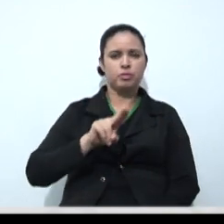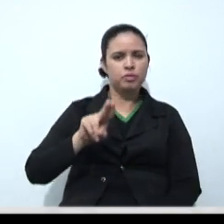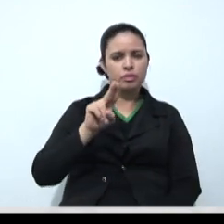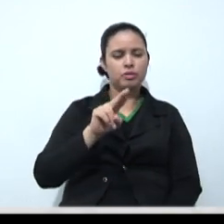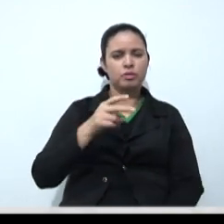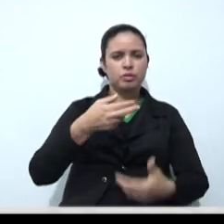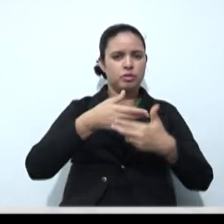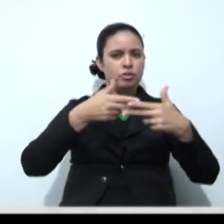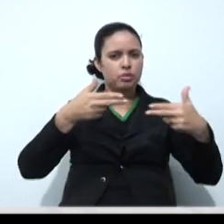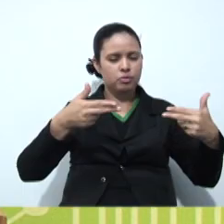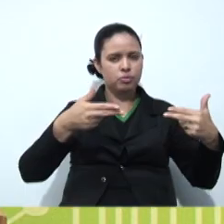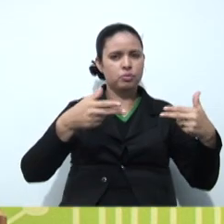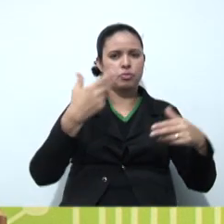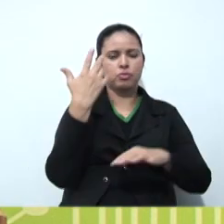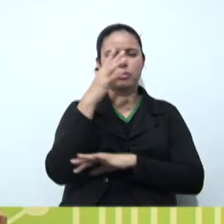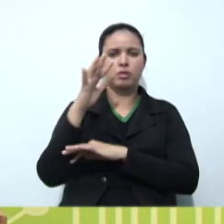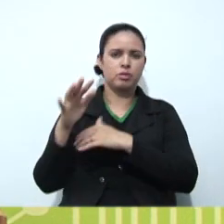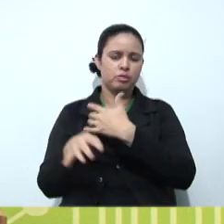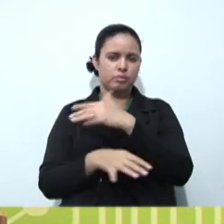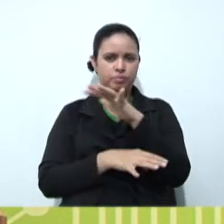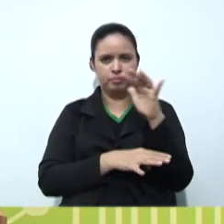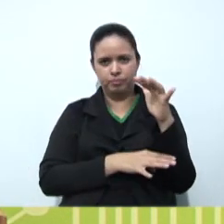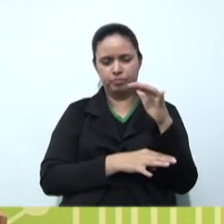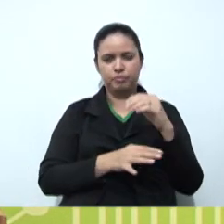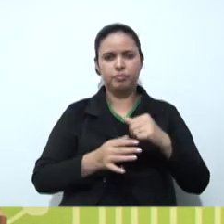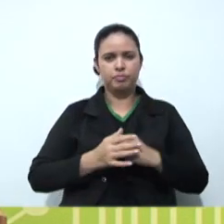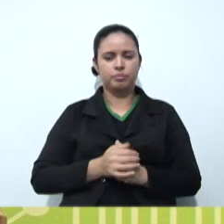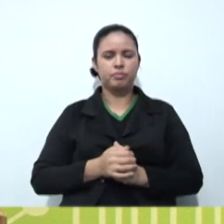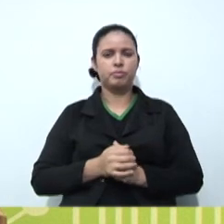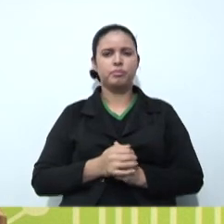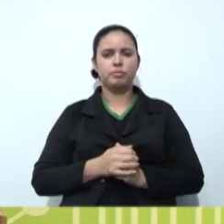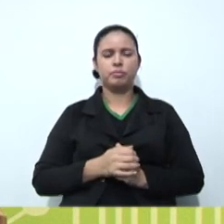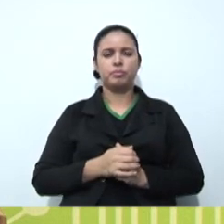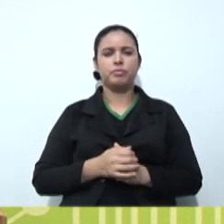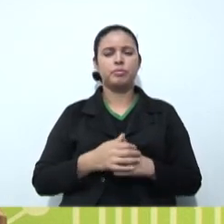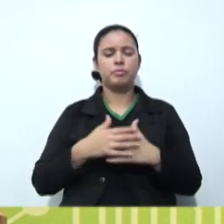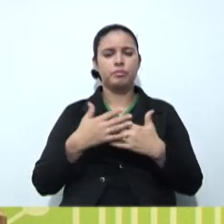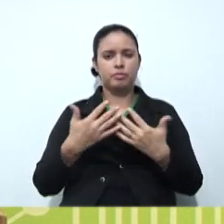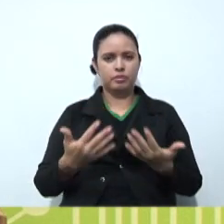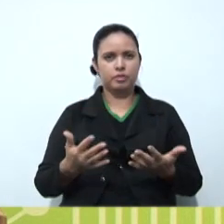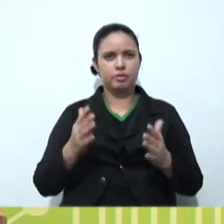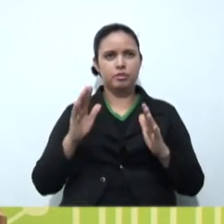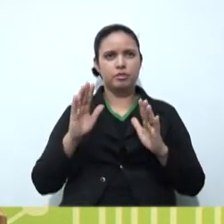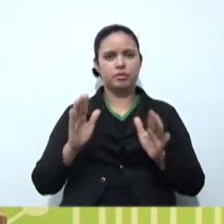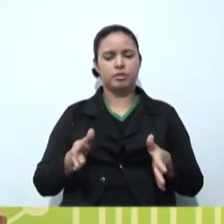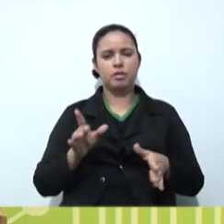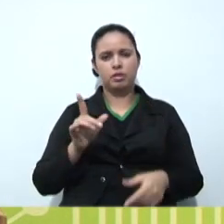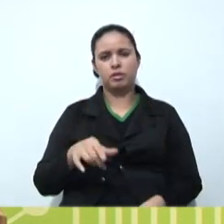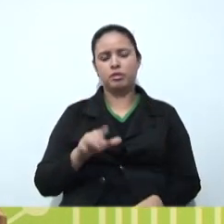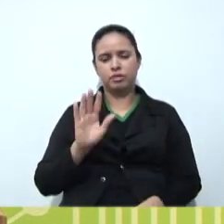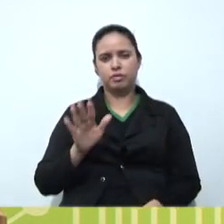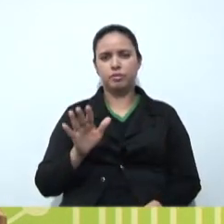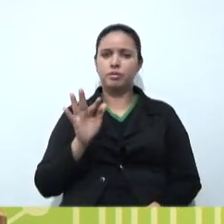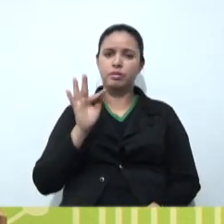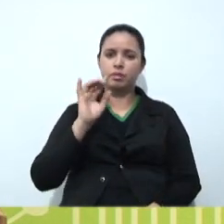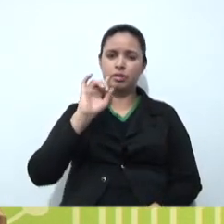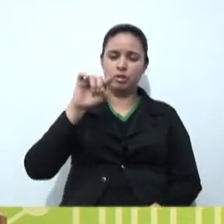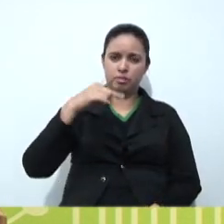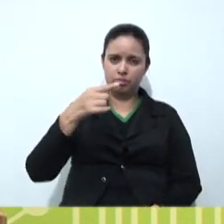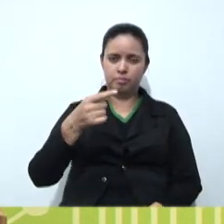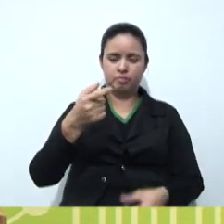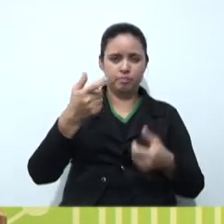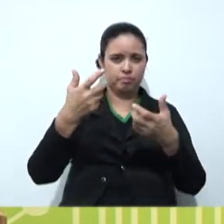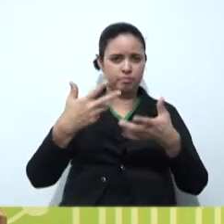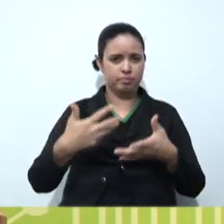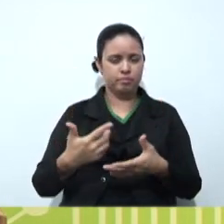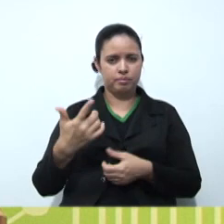recursos naturais. Volta aqui para mim. Como eu te disse, nós ainda tocaremos nesse assunto sobre essa relação entre o homem e o meio